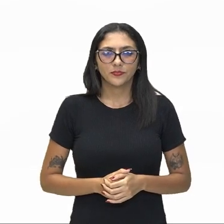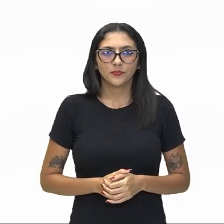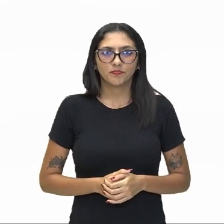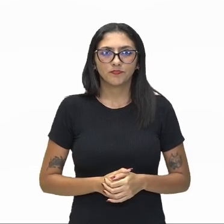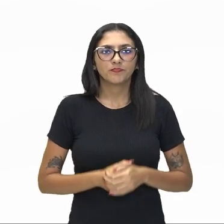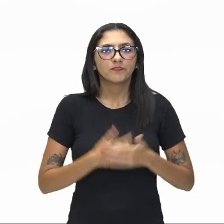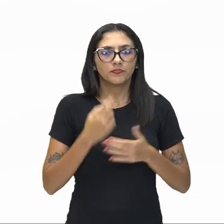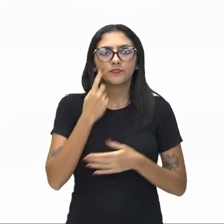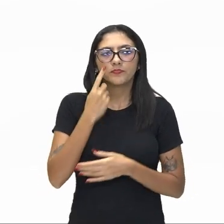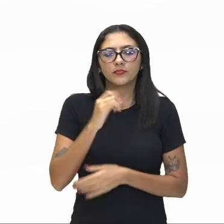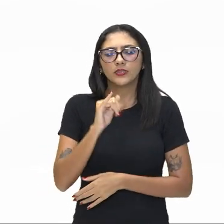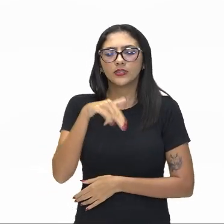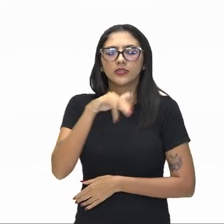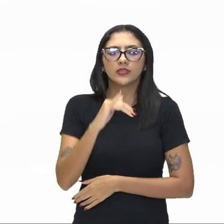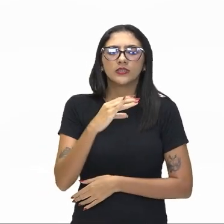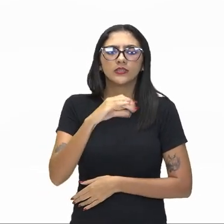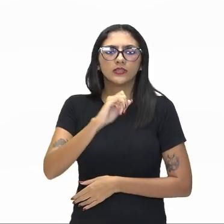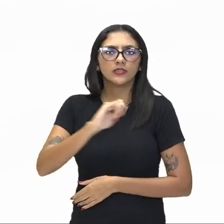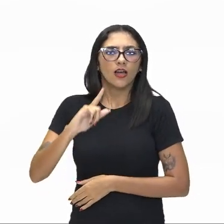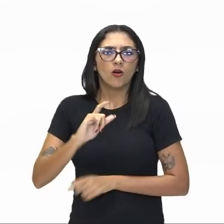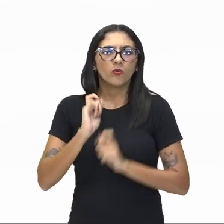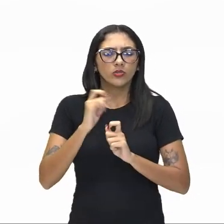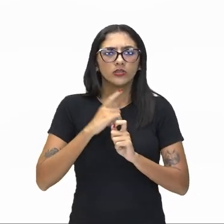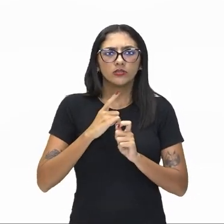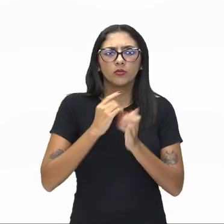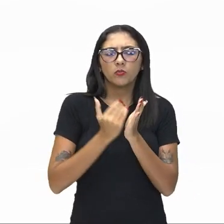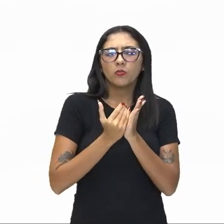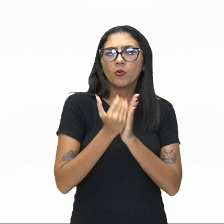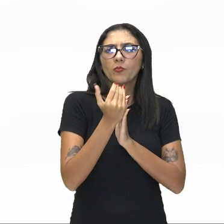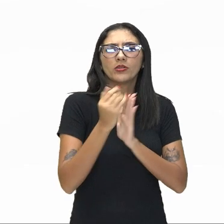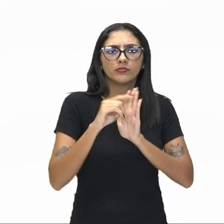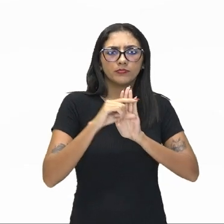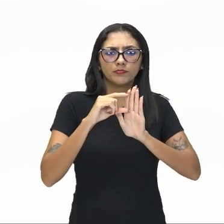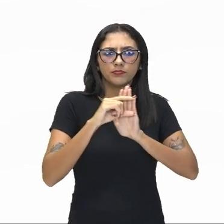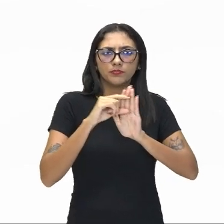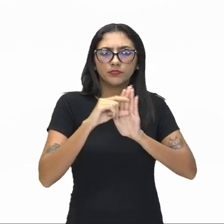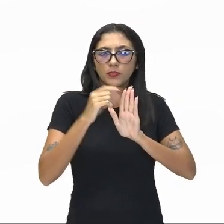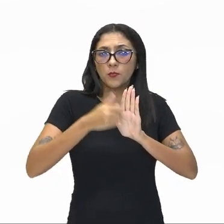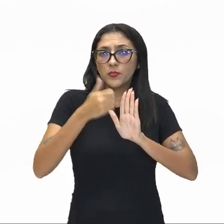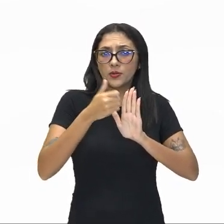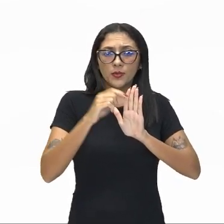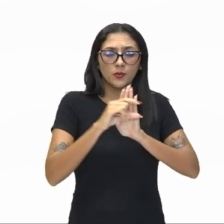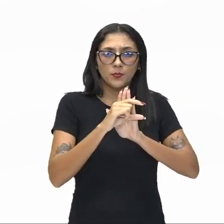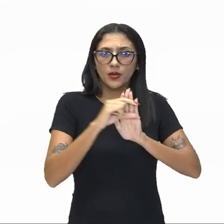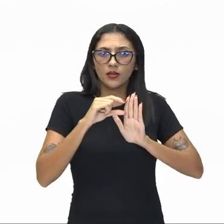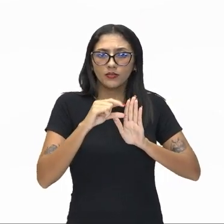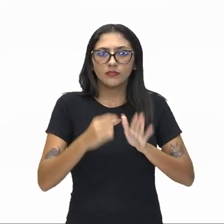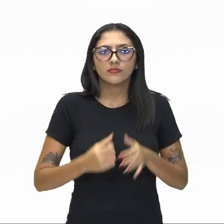Na situação inicial, o que acontece, né, professor? Vamos dar uma olhadinha.